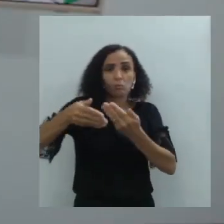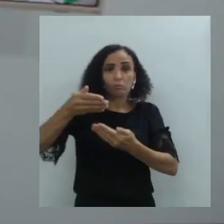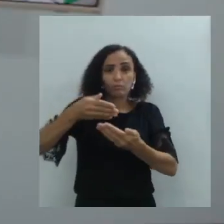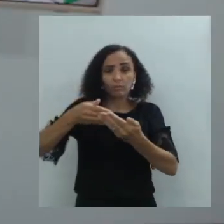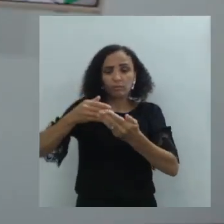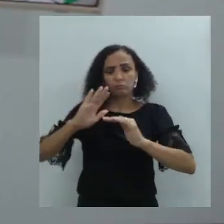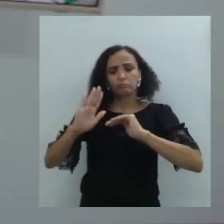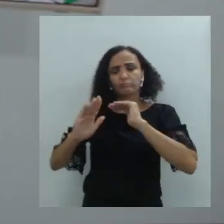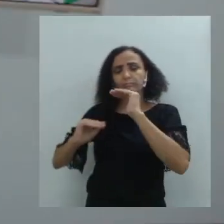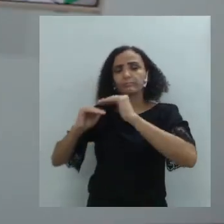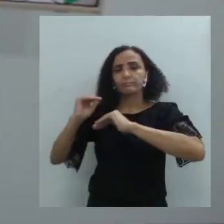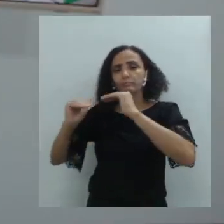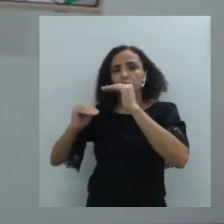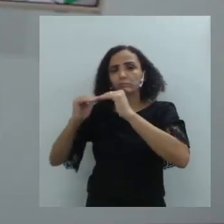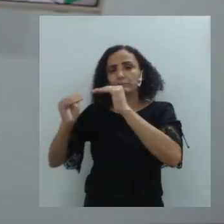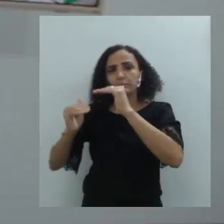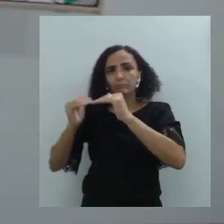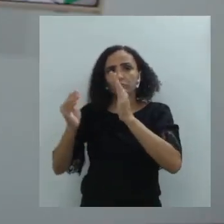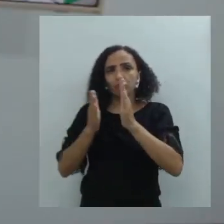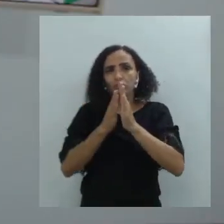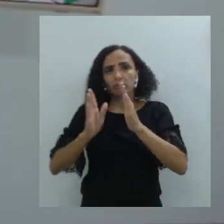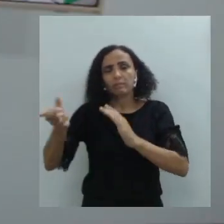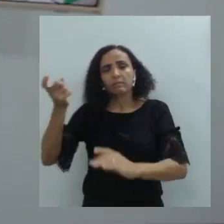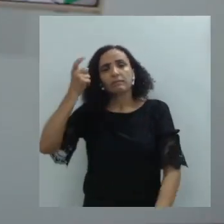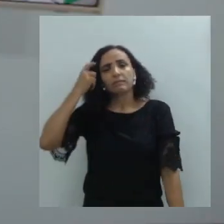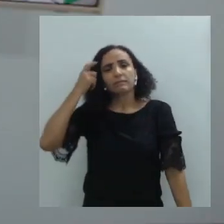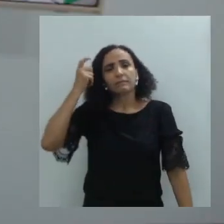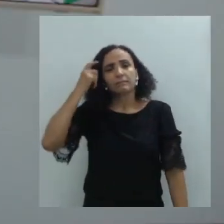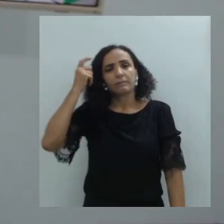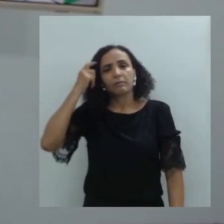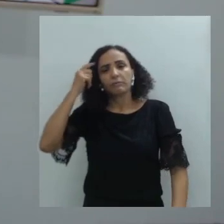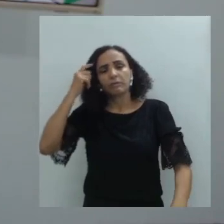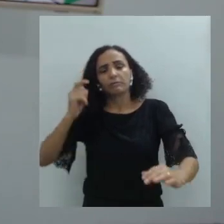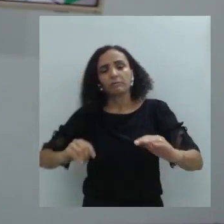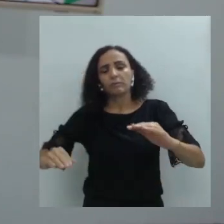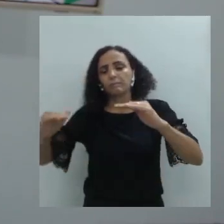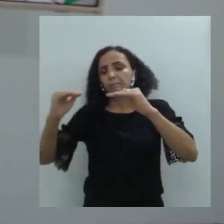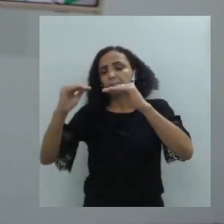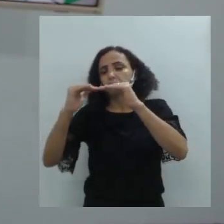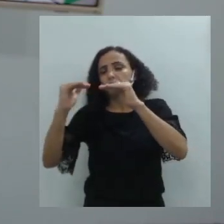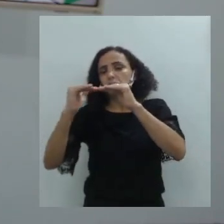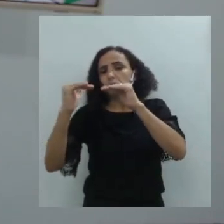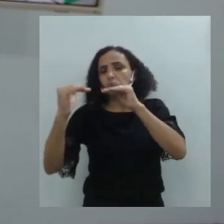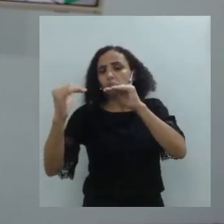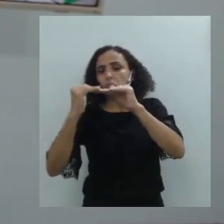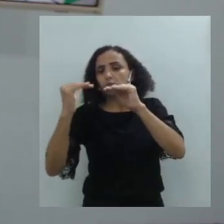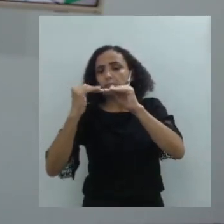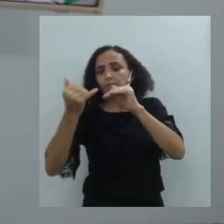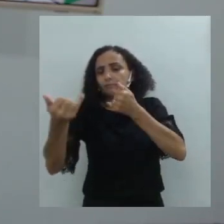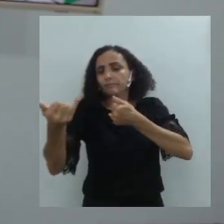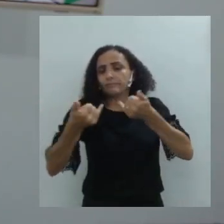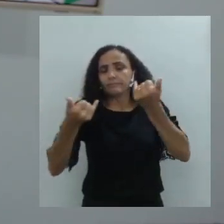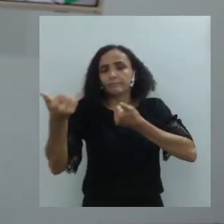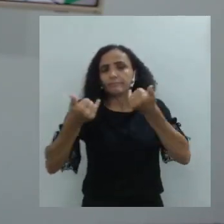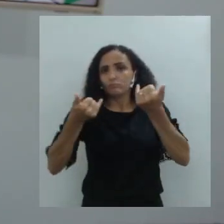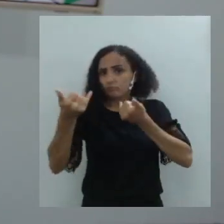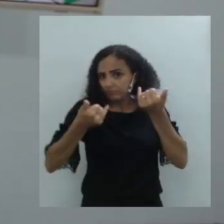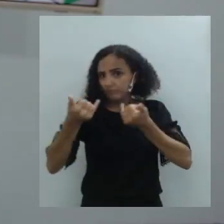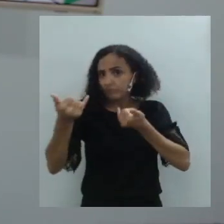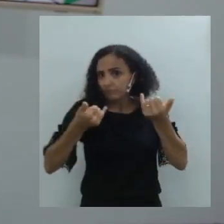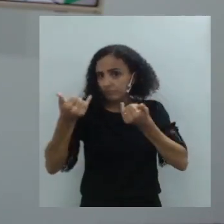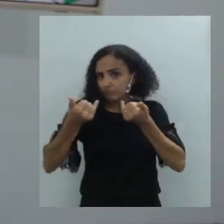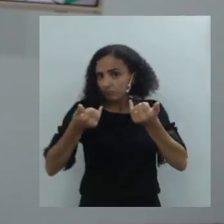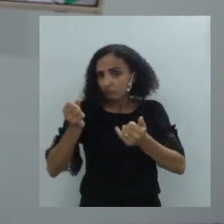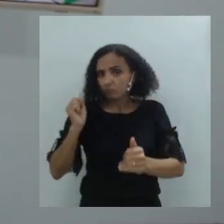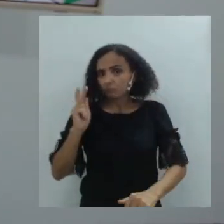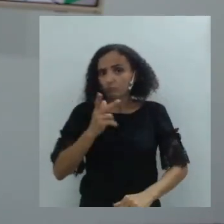há a transmissão do pensamento, certo? O neurônio ele vai se comunicar com o outro, transmitindo a informação, tá certo?